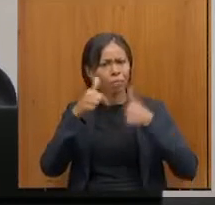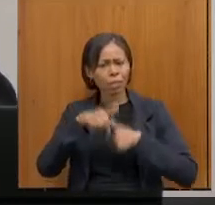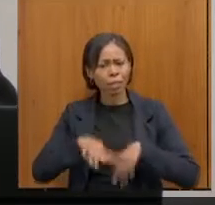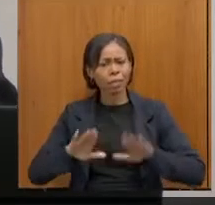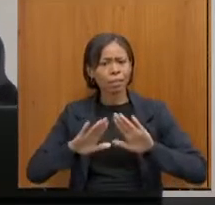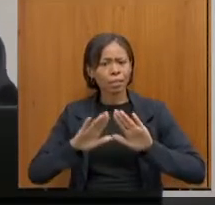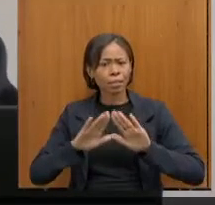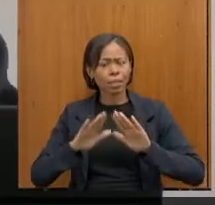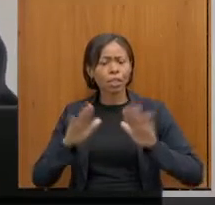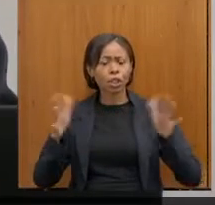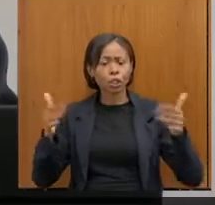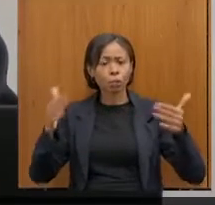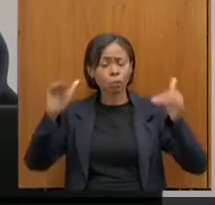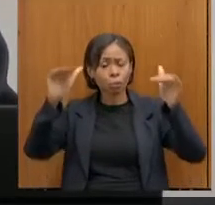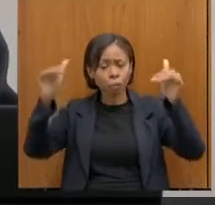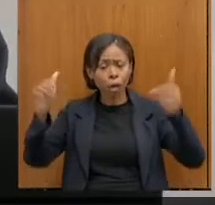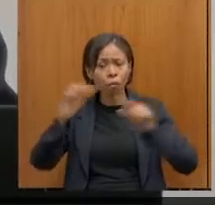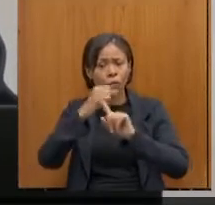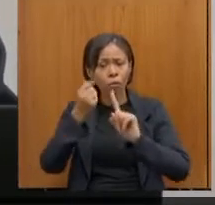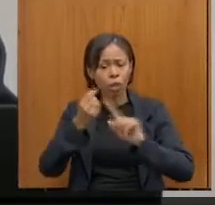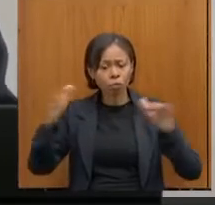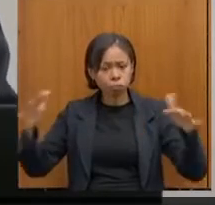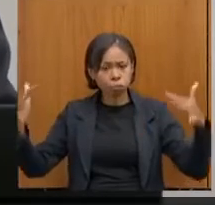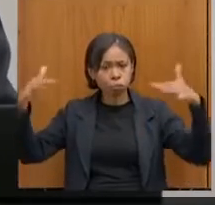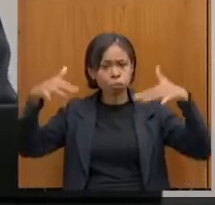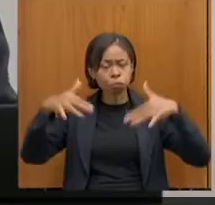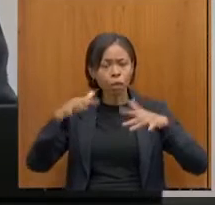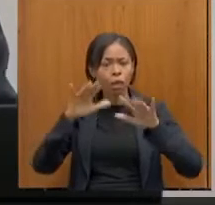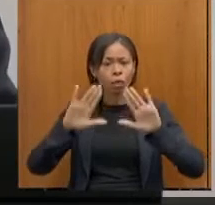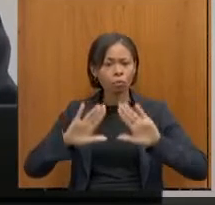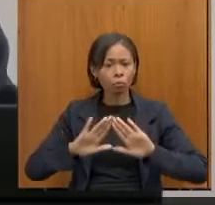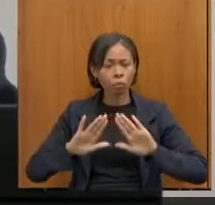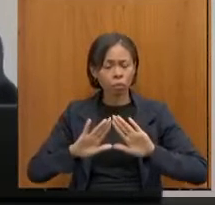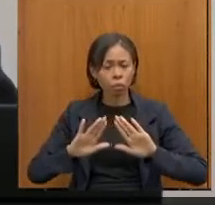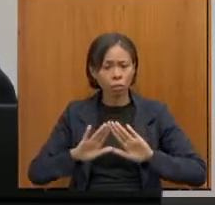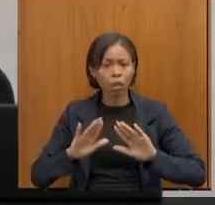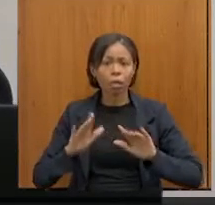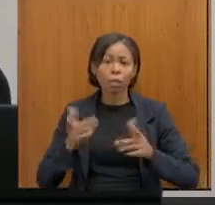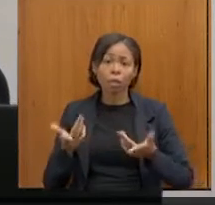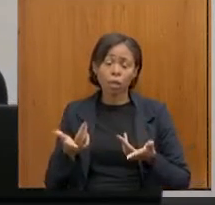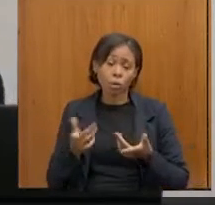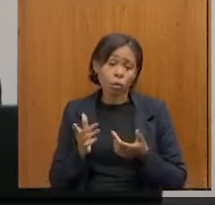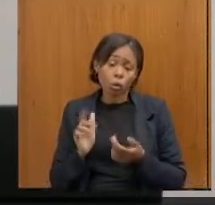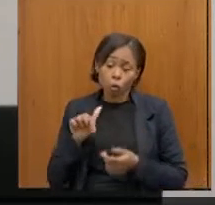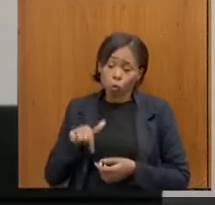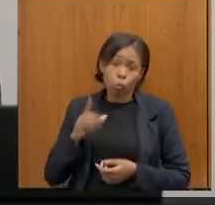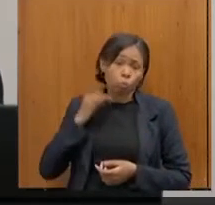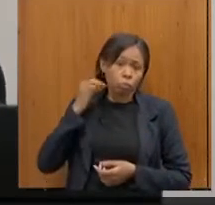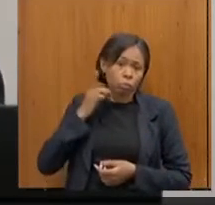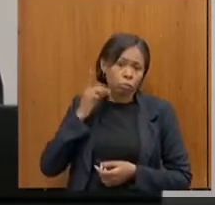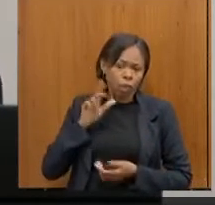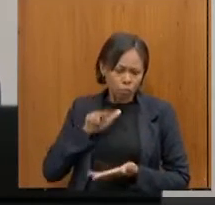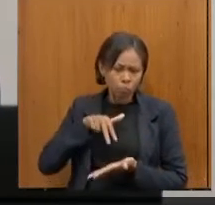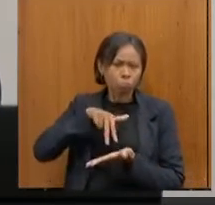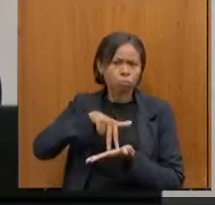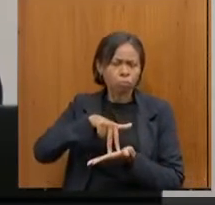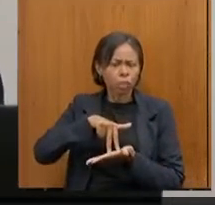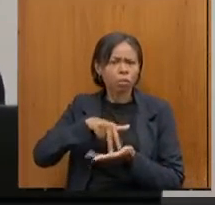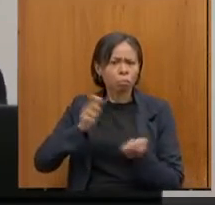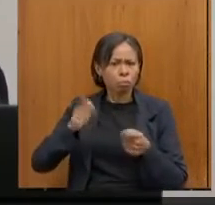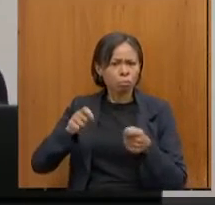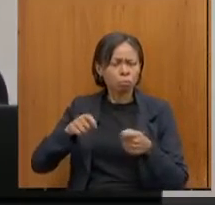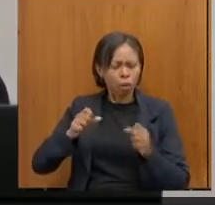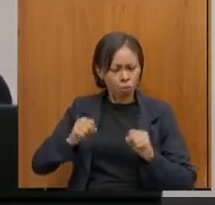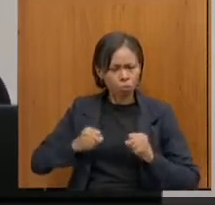da sociedade para com Parlamento Mineiro dando voz aos deputados e dando para os deputados a condição de destaque